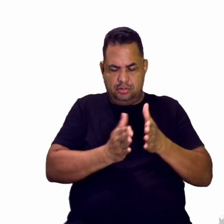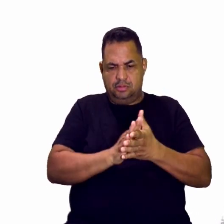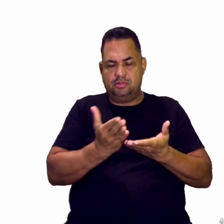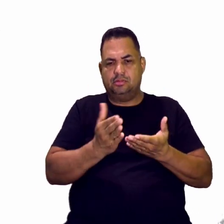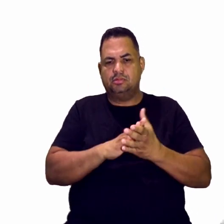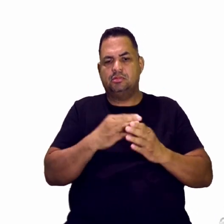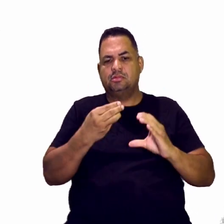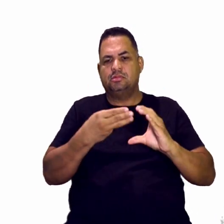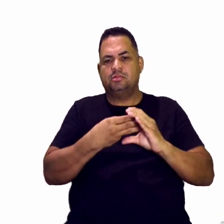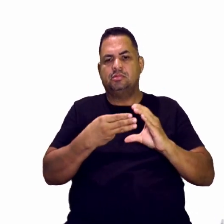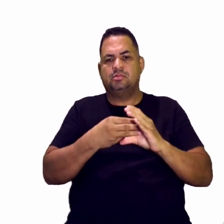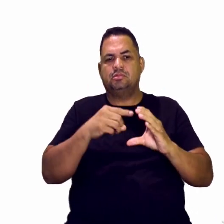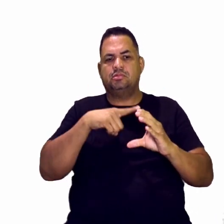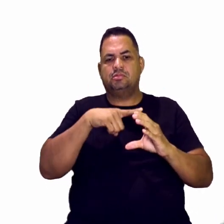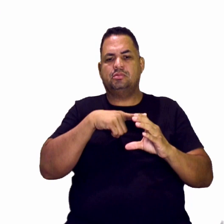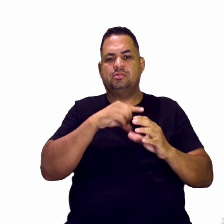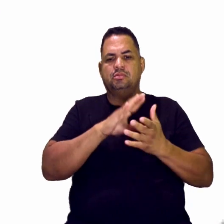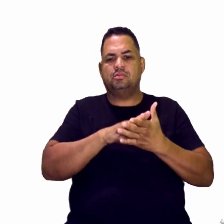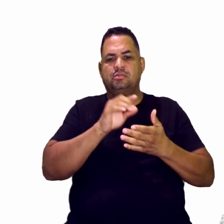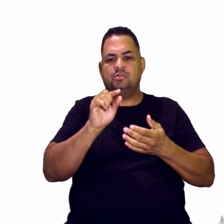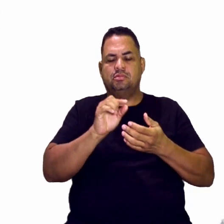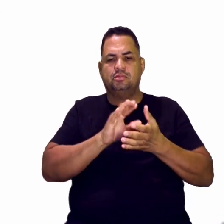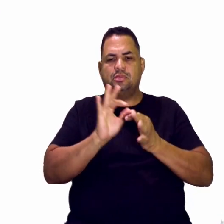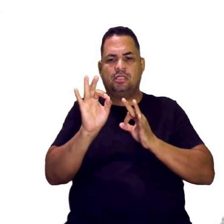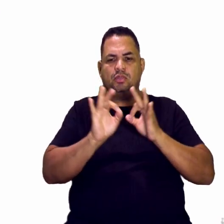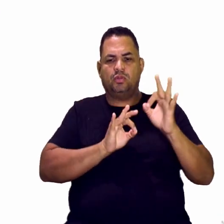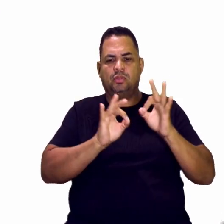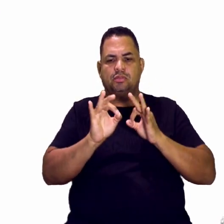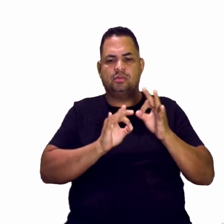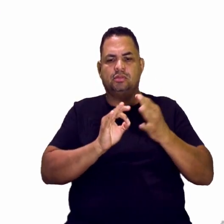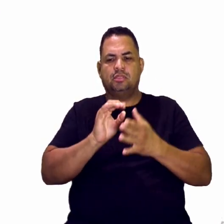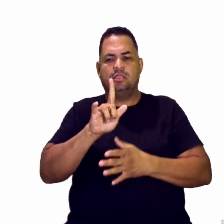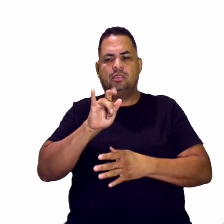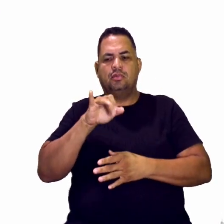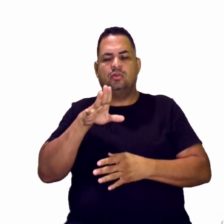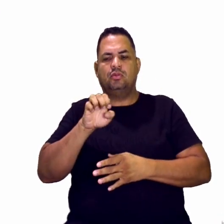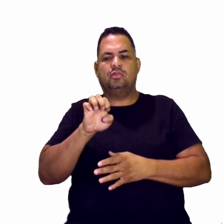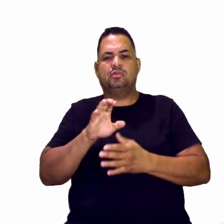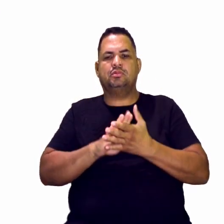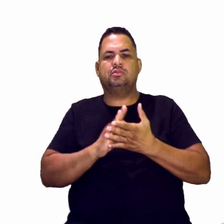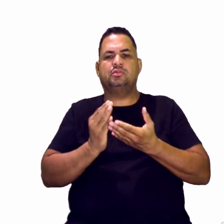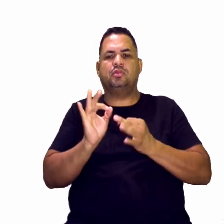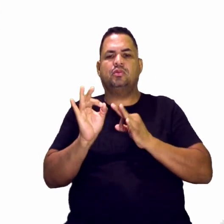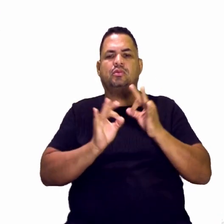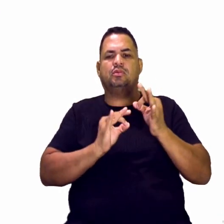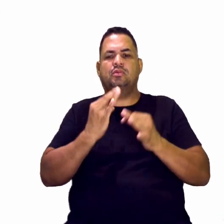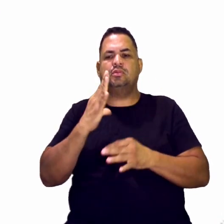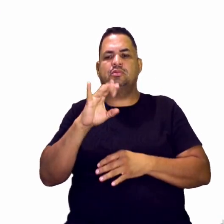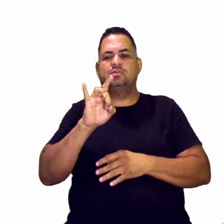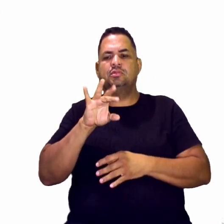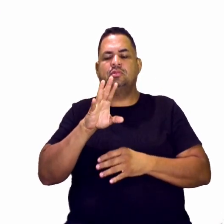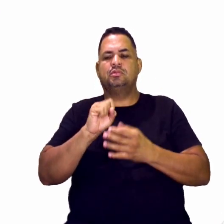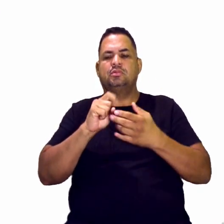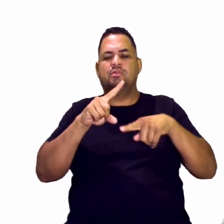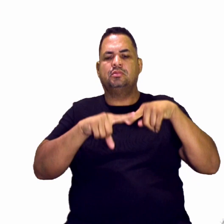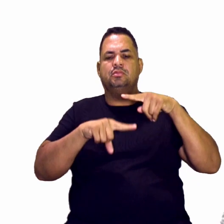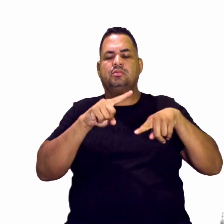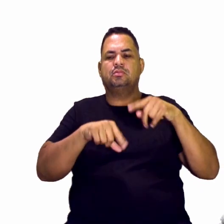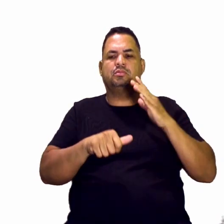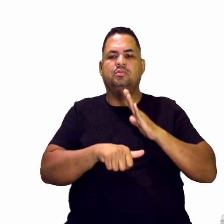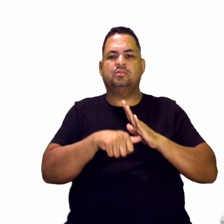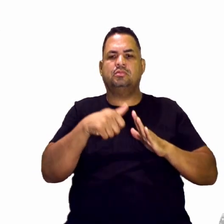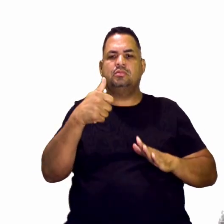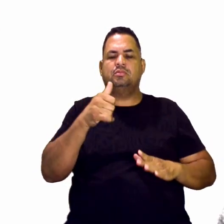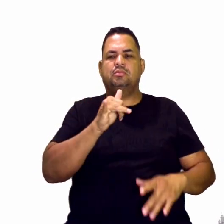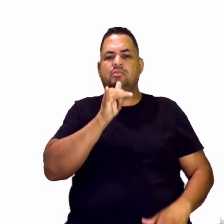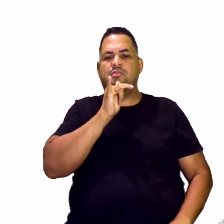composta aí por longas cadeias de glicose aí que vão formar celulose, que é uma matéria-prima,